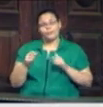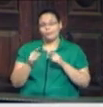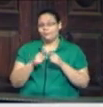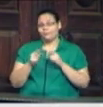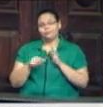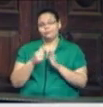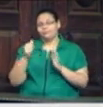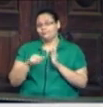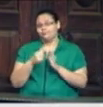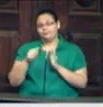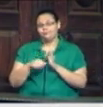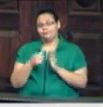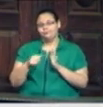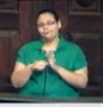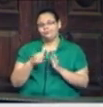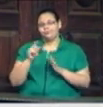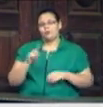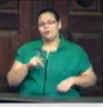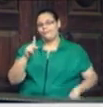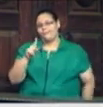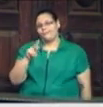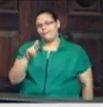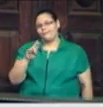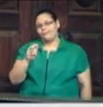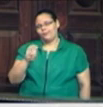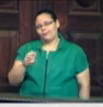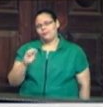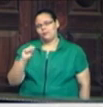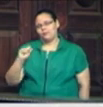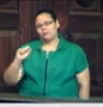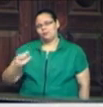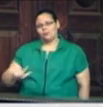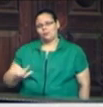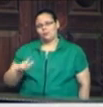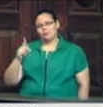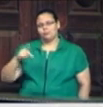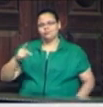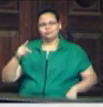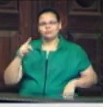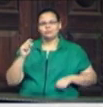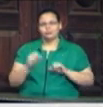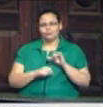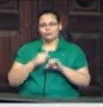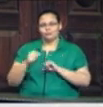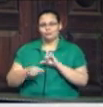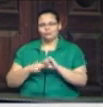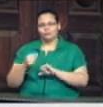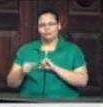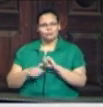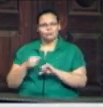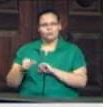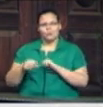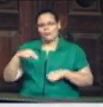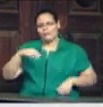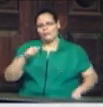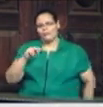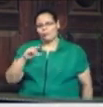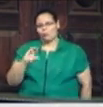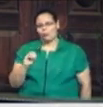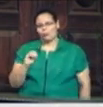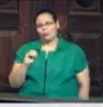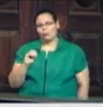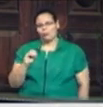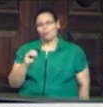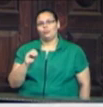Primeiro, a questão do pré-sal, a mudança do marco regulatório que